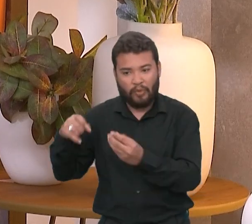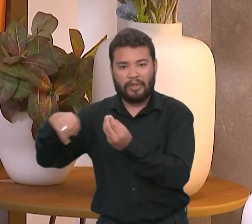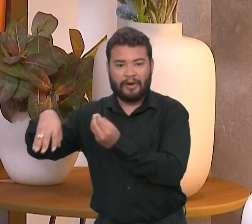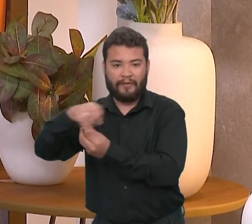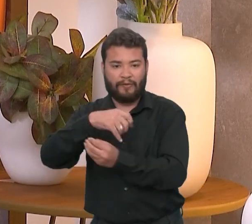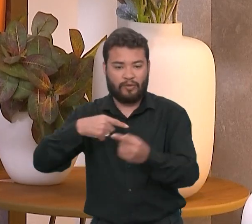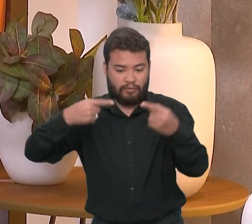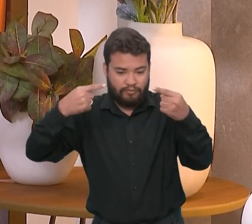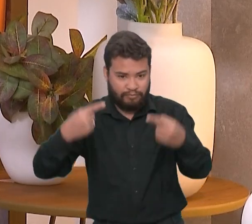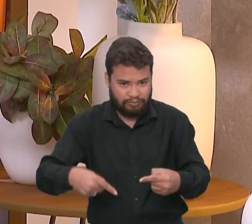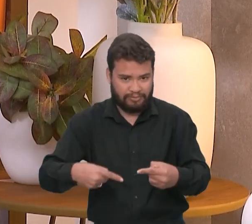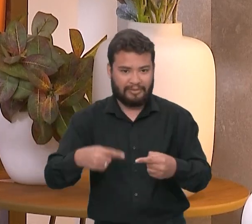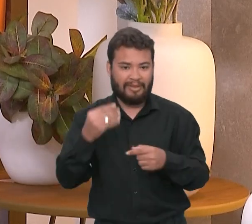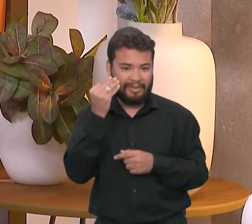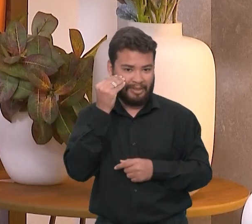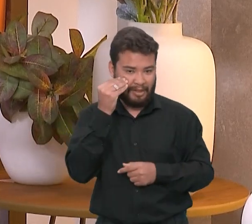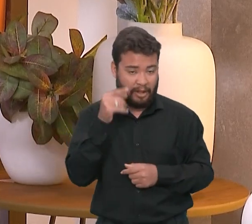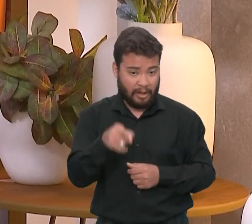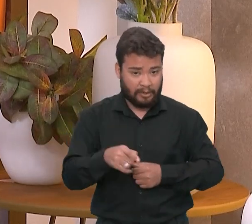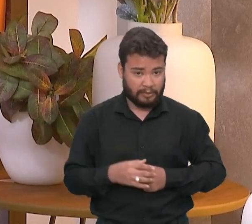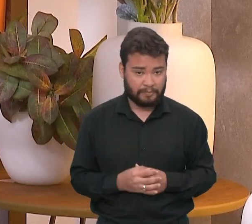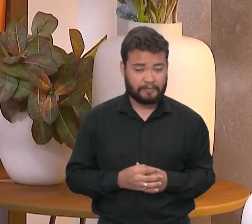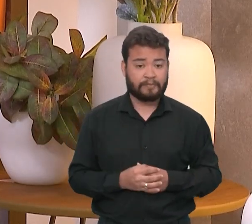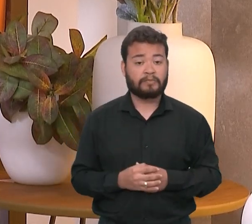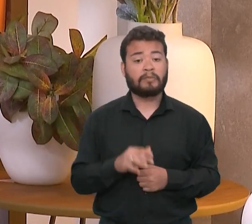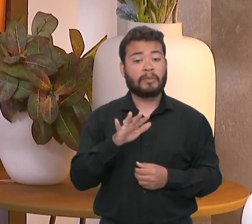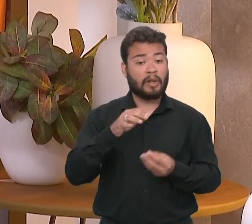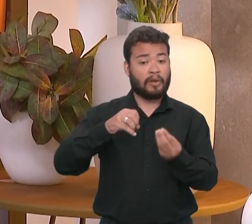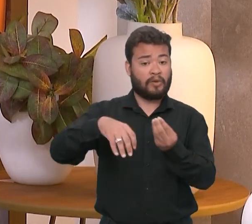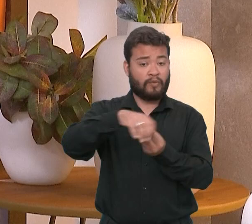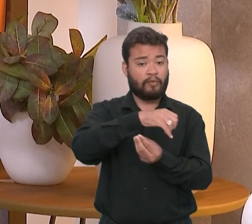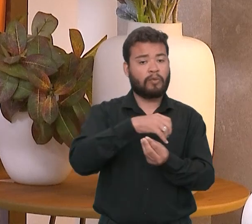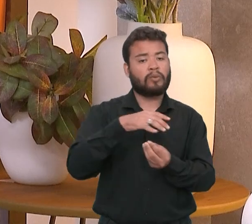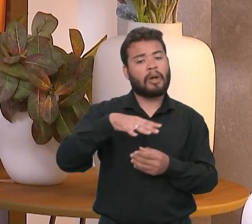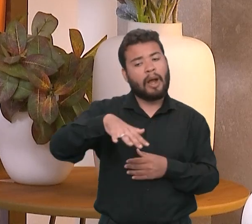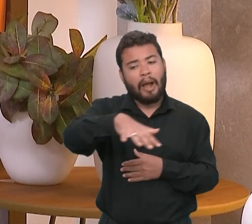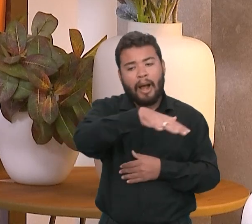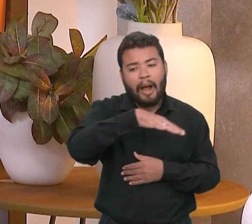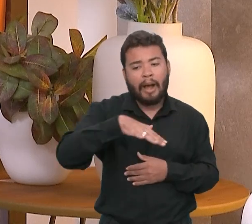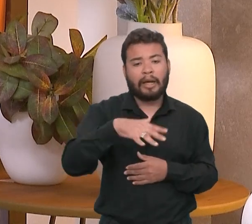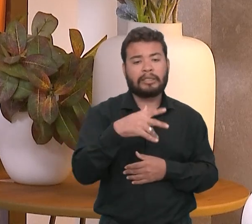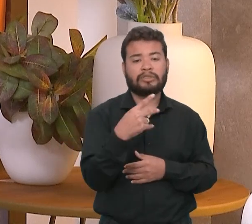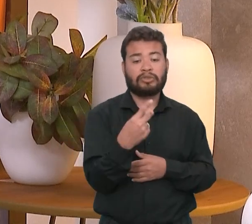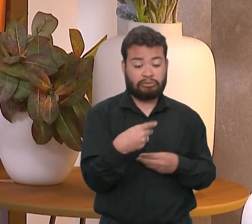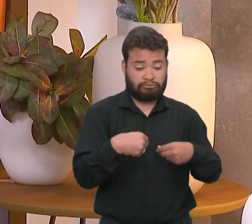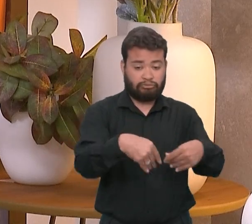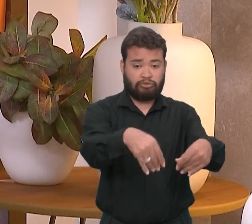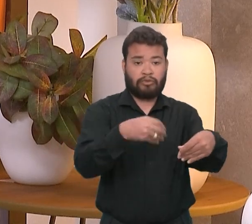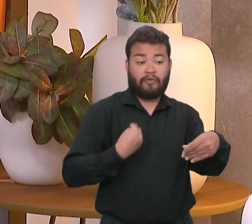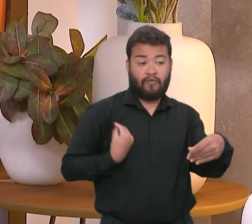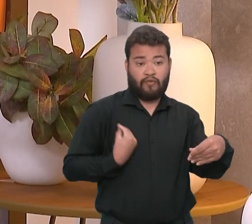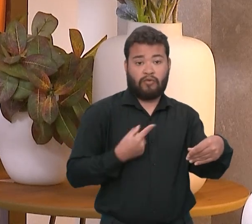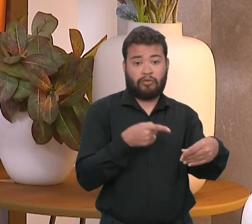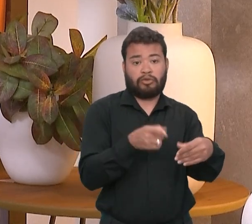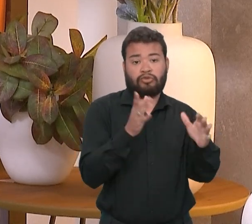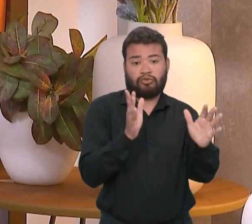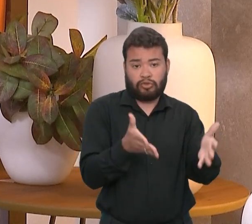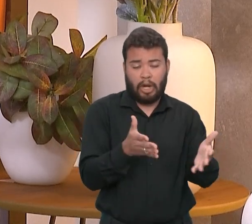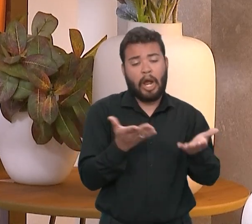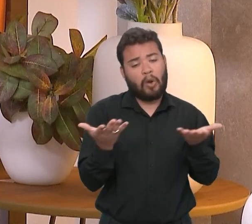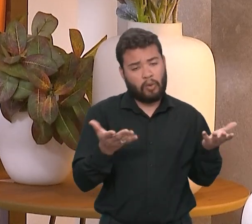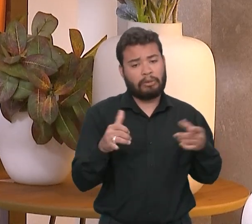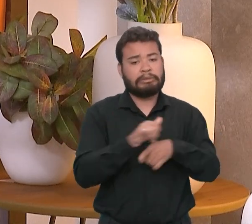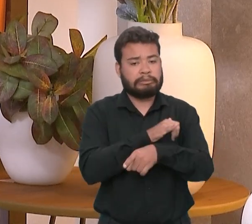pulverizando na plantação ou coisa desse tipo. Mas é um fungo que também já está no solo daquela região e ele pode agora chegar e incrementar, trazer outros